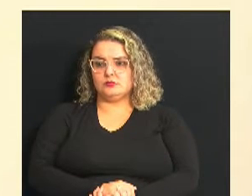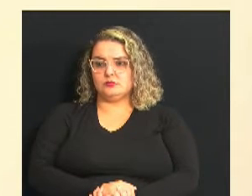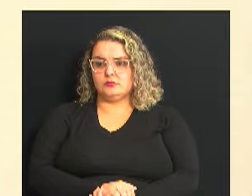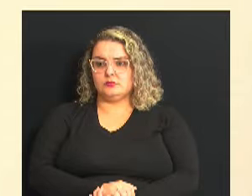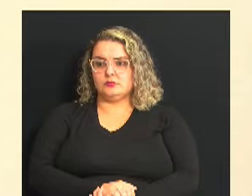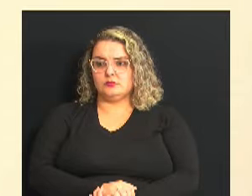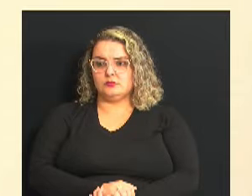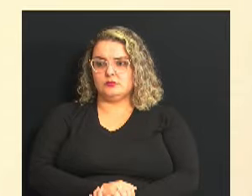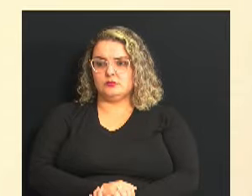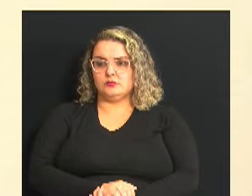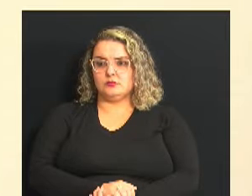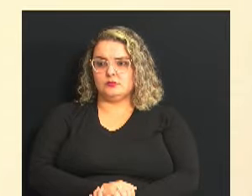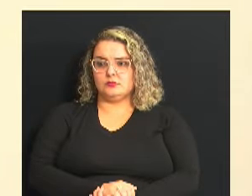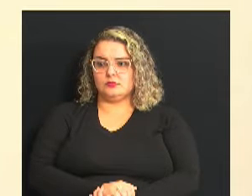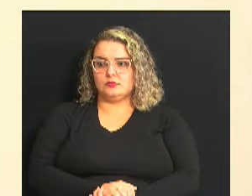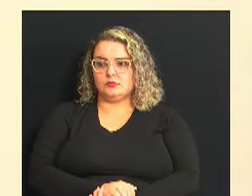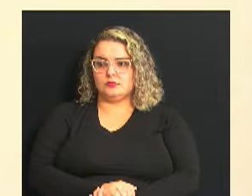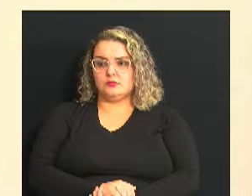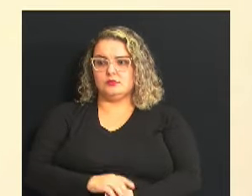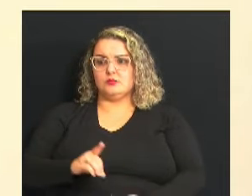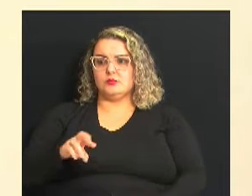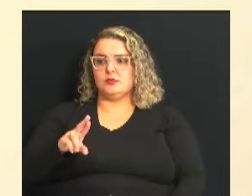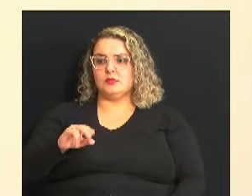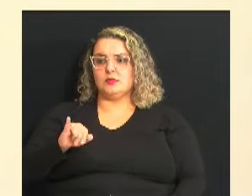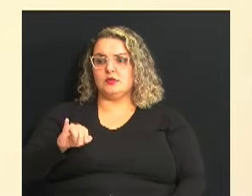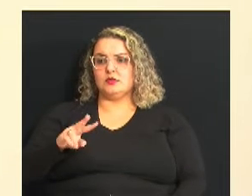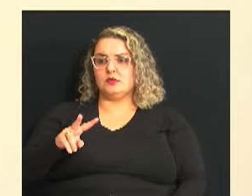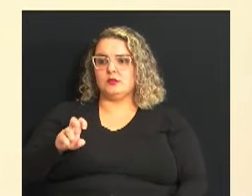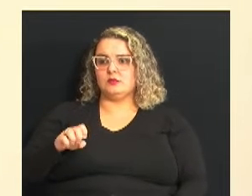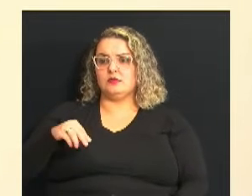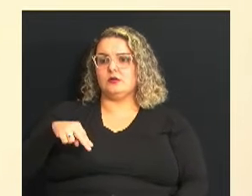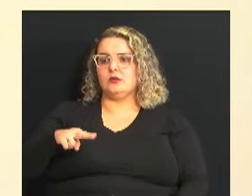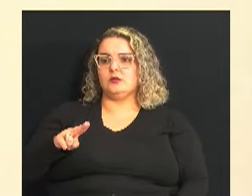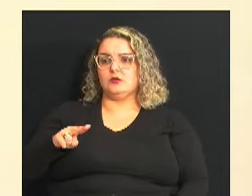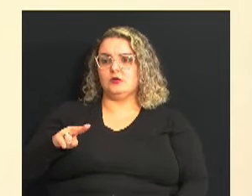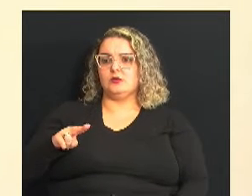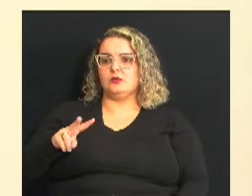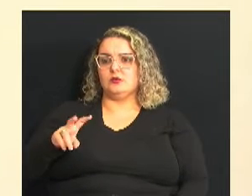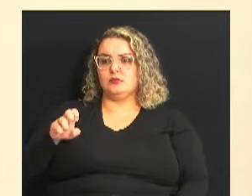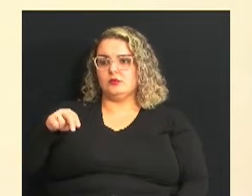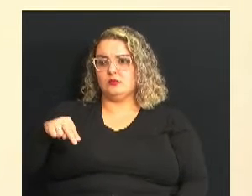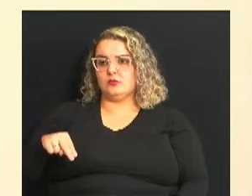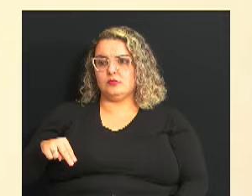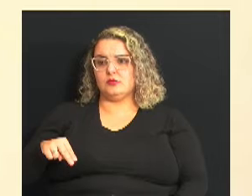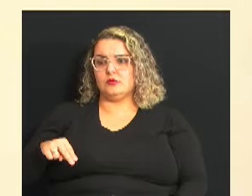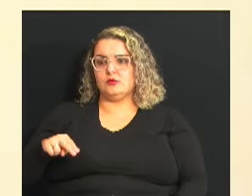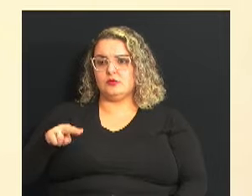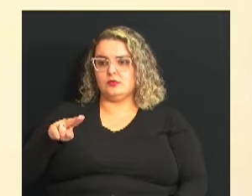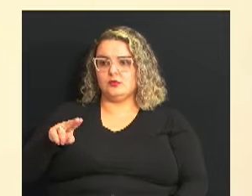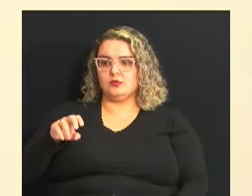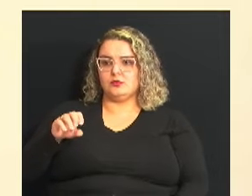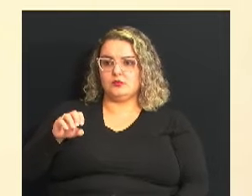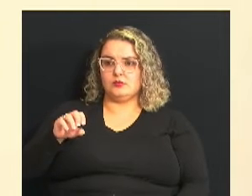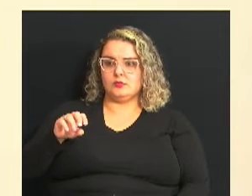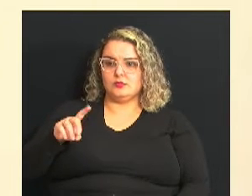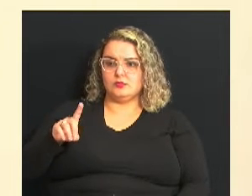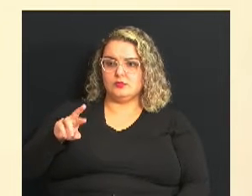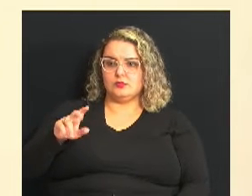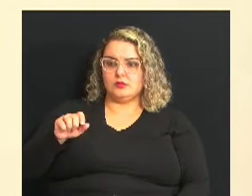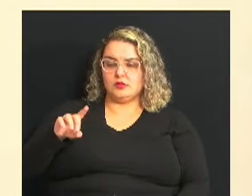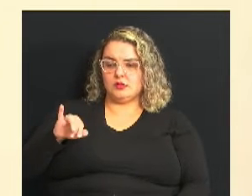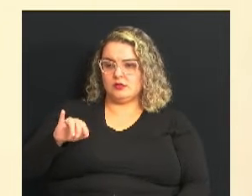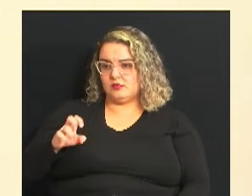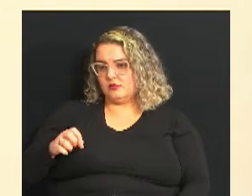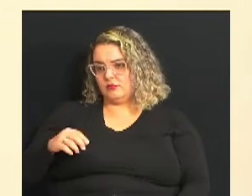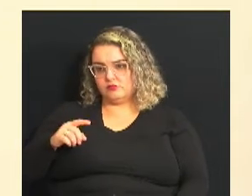né? Drive, OneDrive e afins, né? Ferramentas que nós